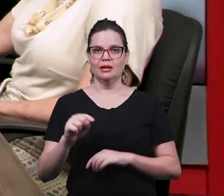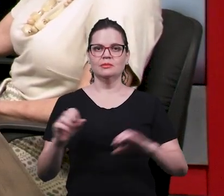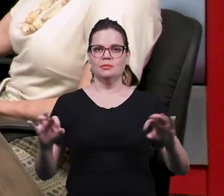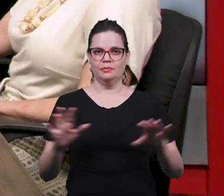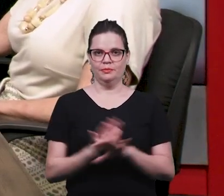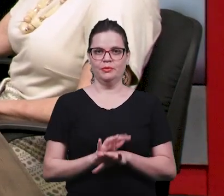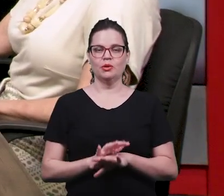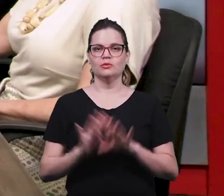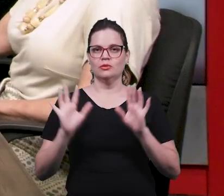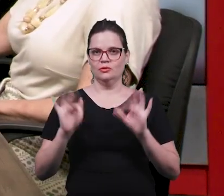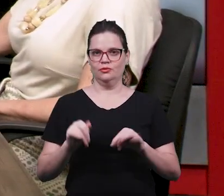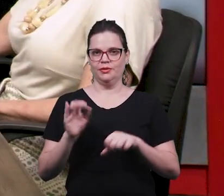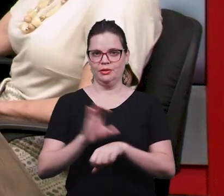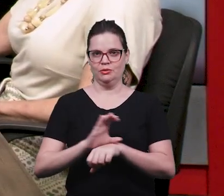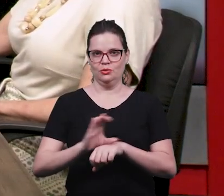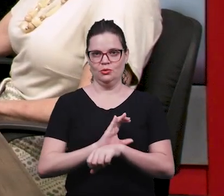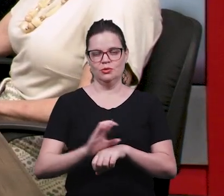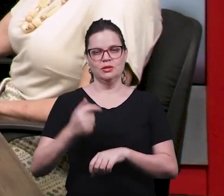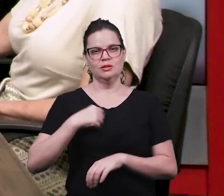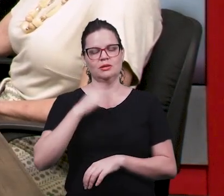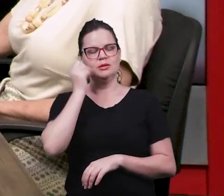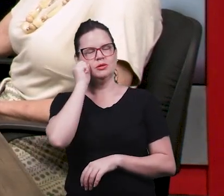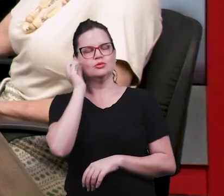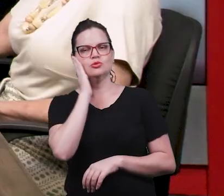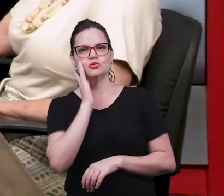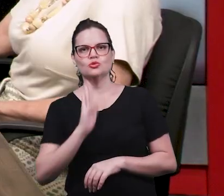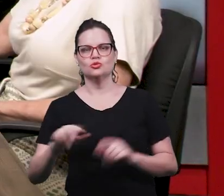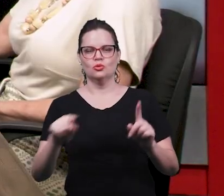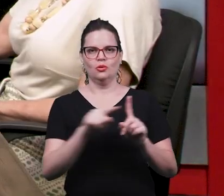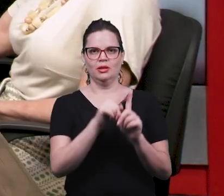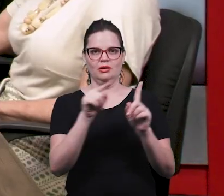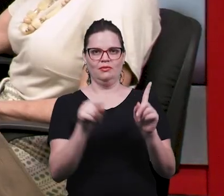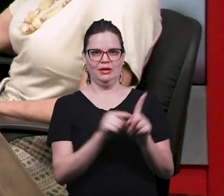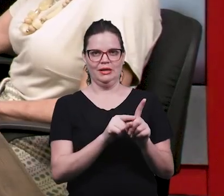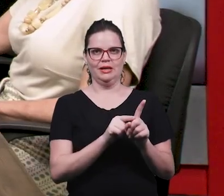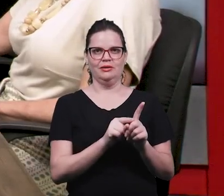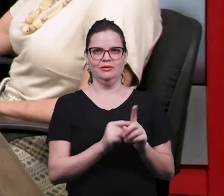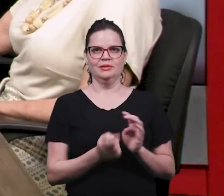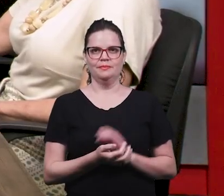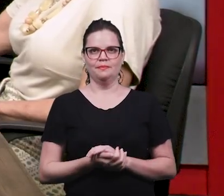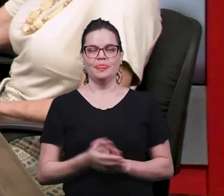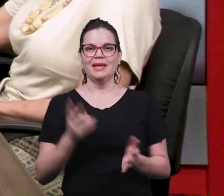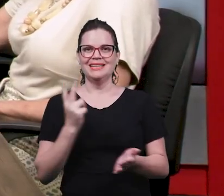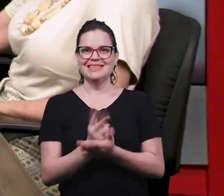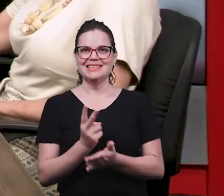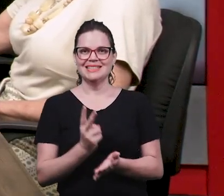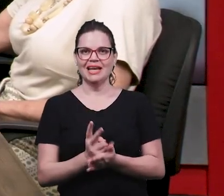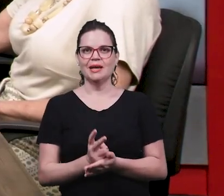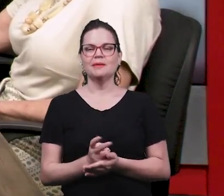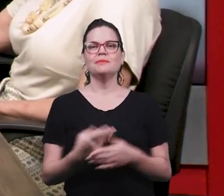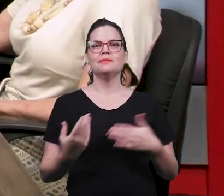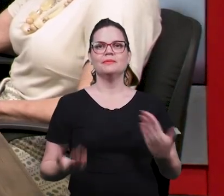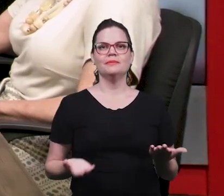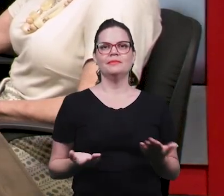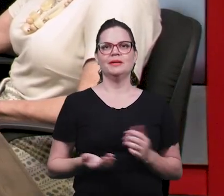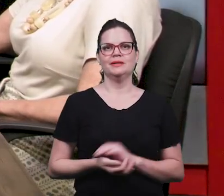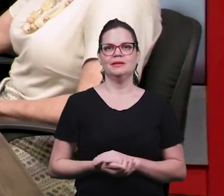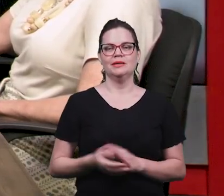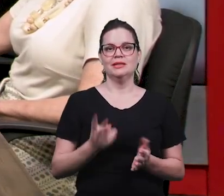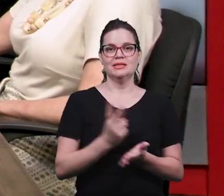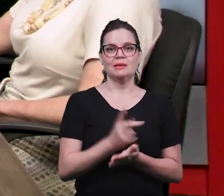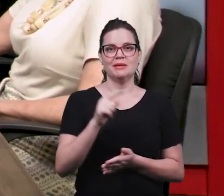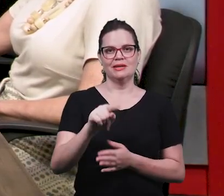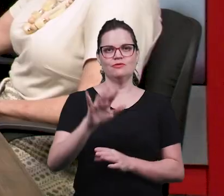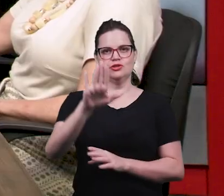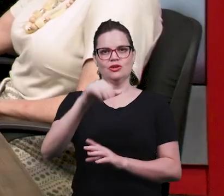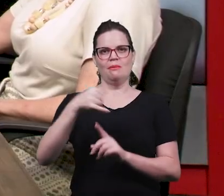curso, eu tive um sonho que eu estava grávida. E assim, todas as vezes quando ele foi ungido, quando foi ordenado, o Senhor geralmente me